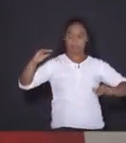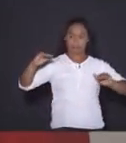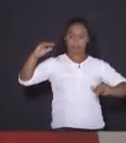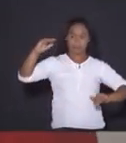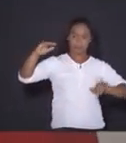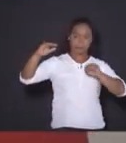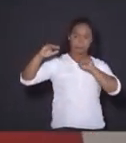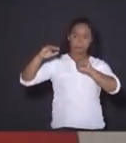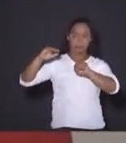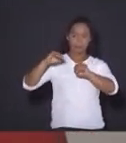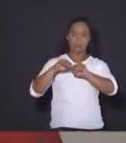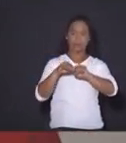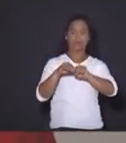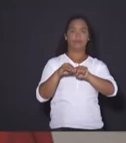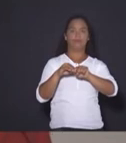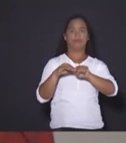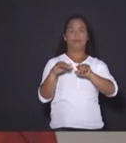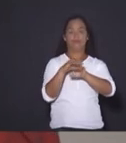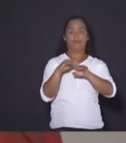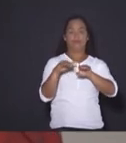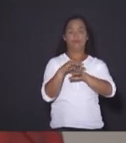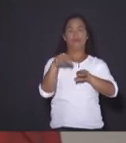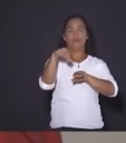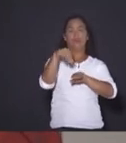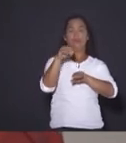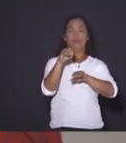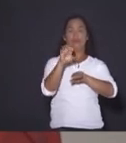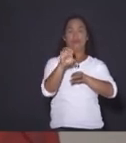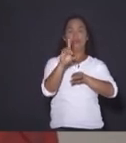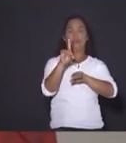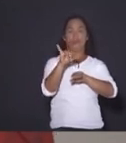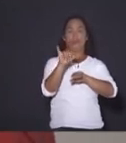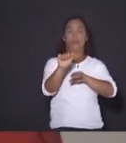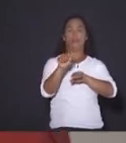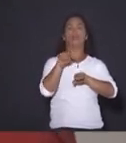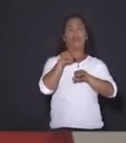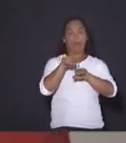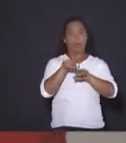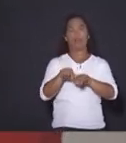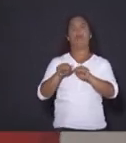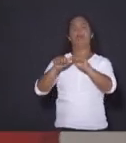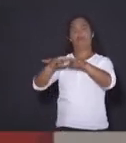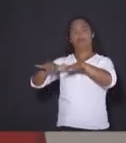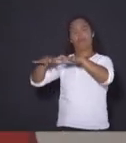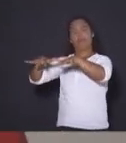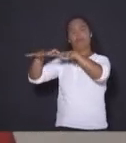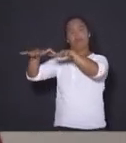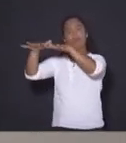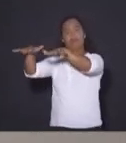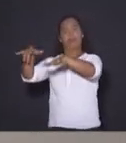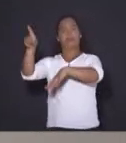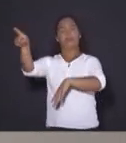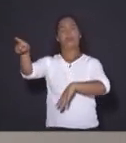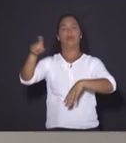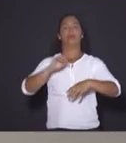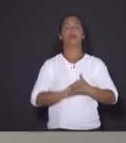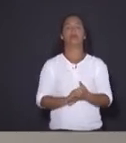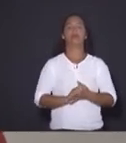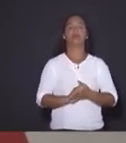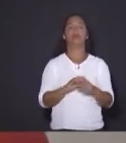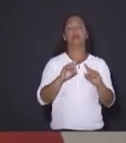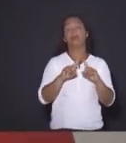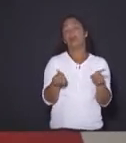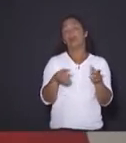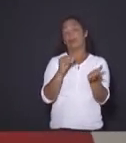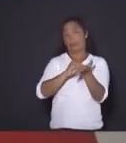está sufocada e foi ela que muitas vezes a partir do seu sufoco foi para as ruas como bucha de canhão então eu queria ter feito